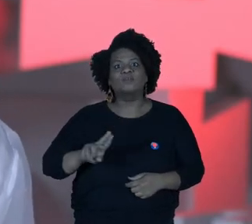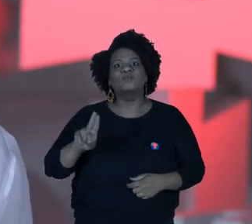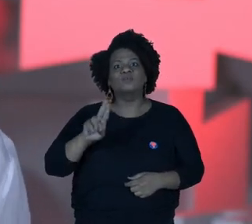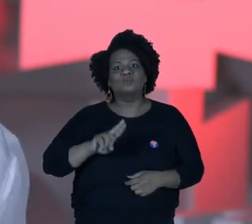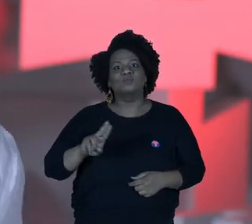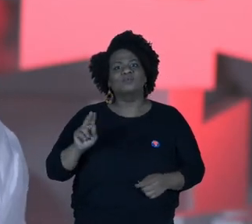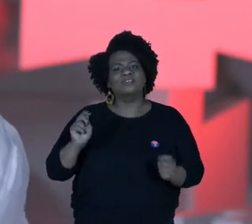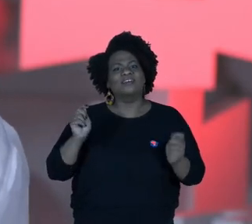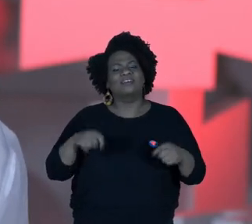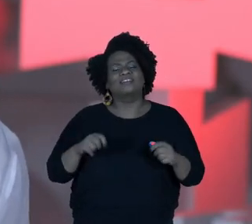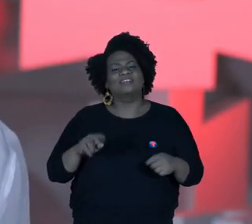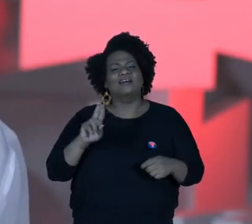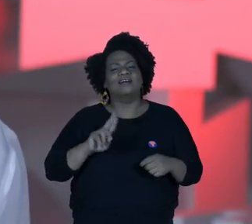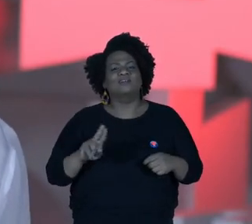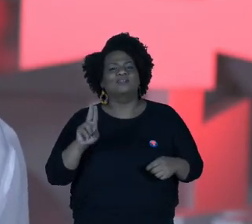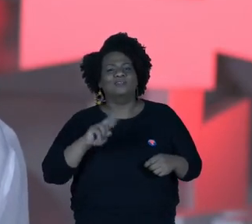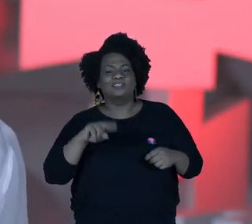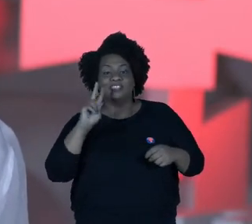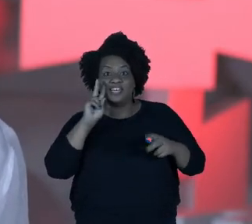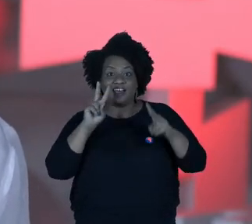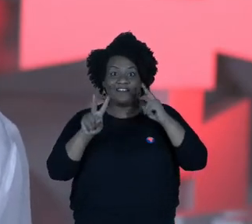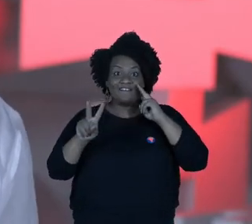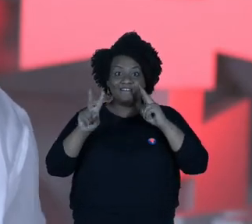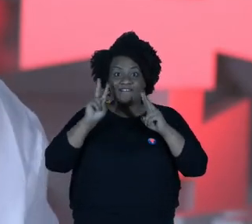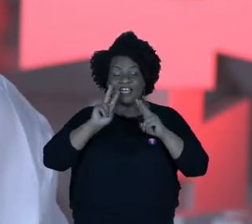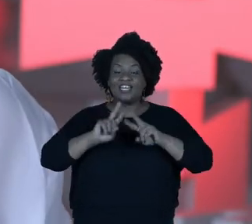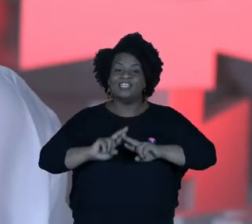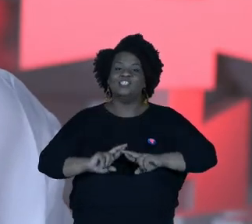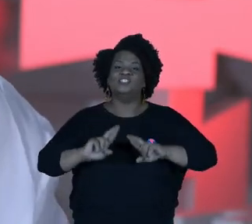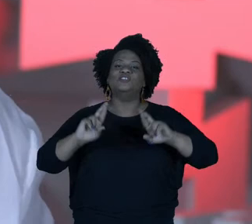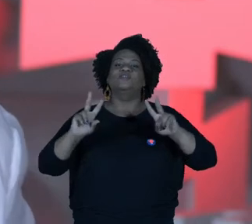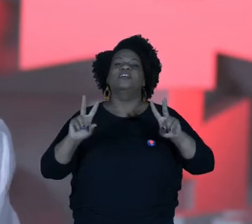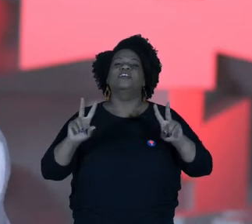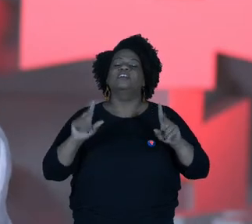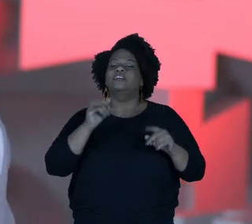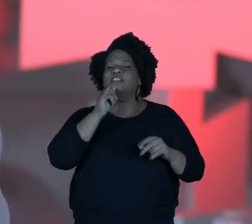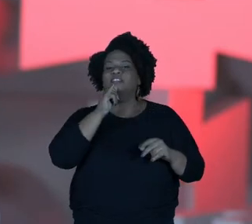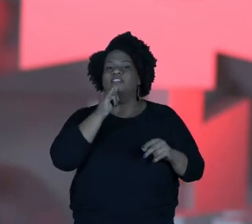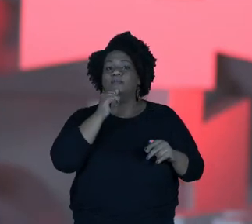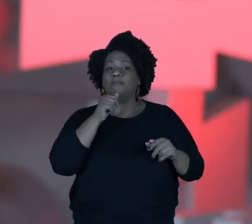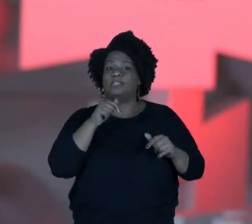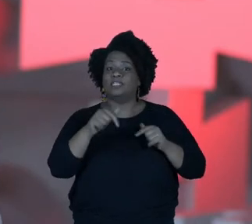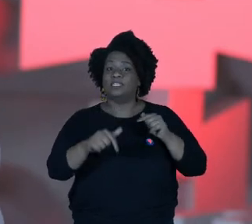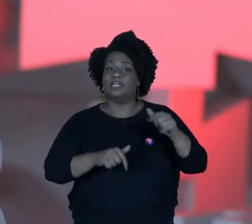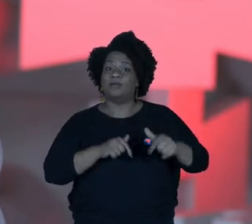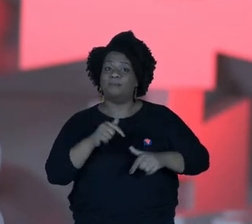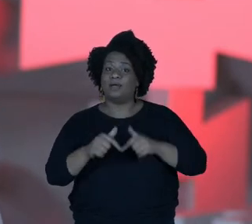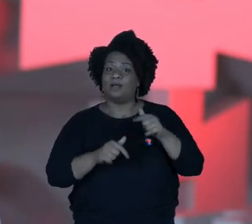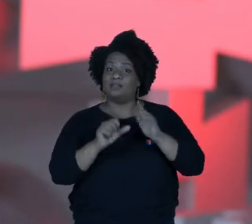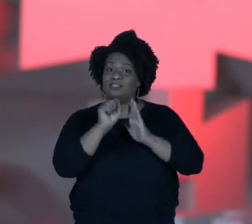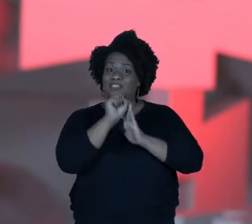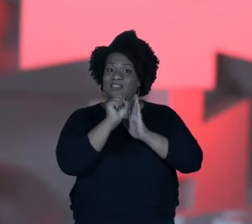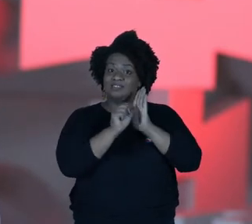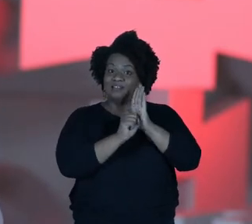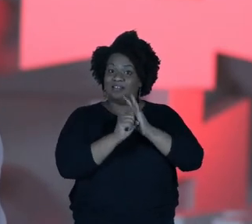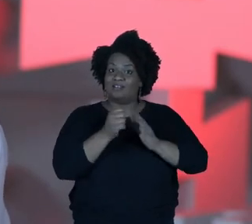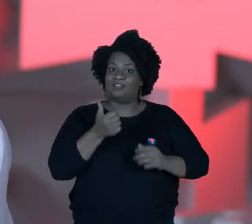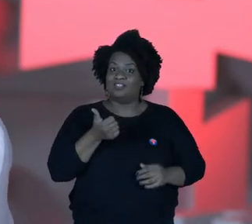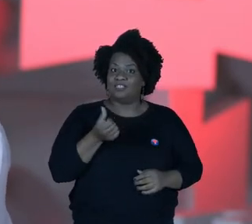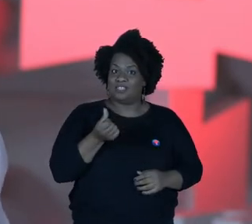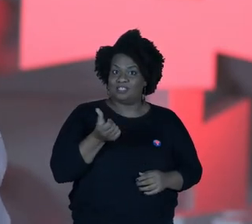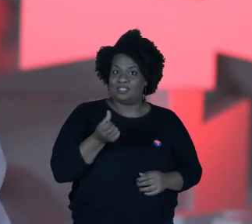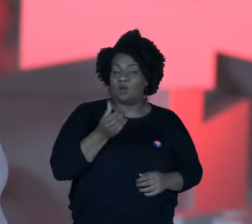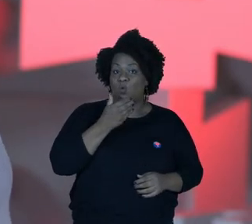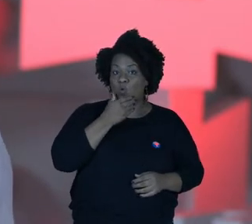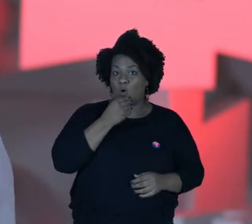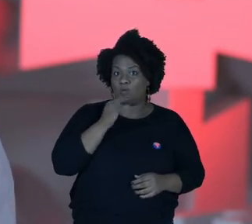poder enxergar essa diferença, por exemplo, com o trabalho de Tintoretto. que é do século XVI.